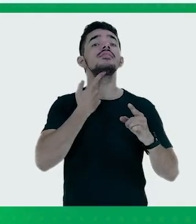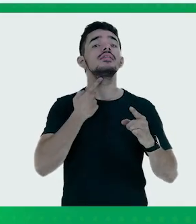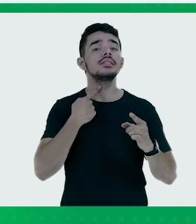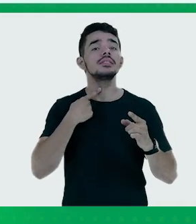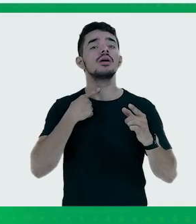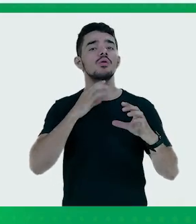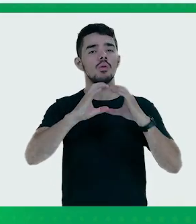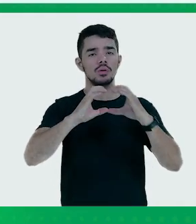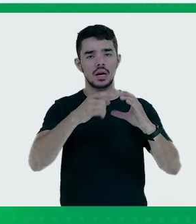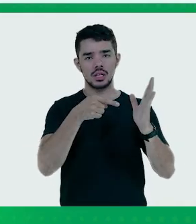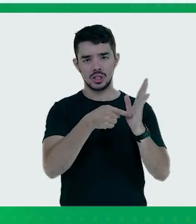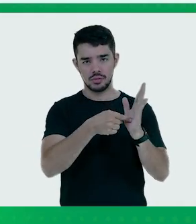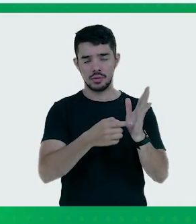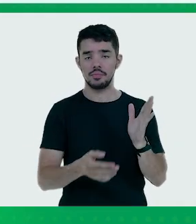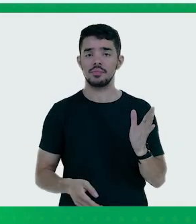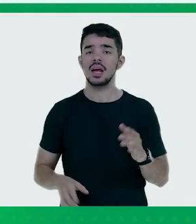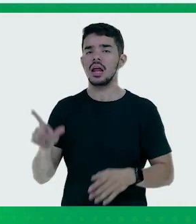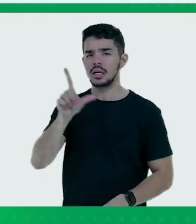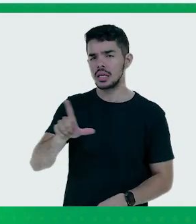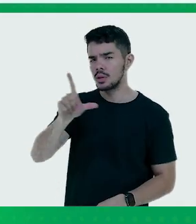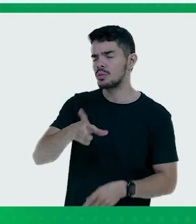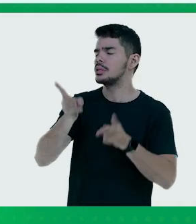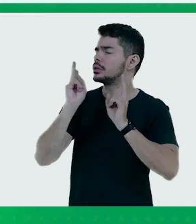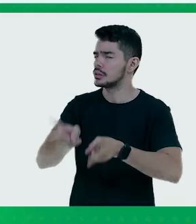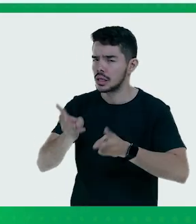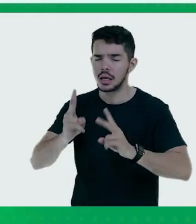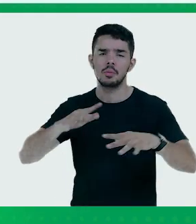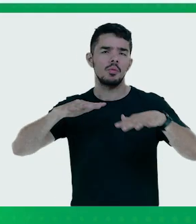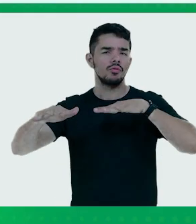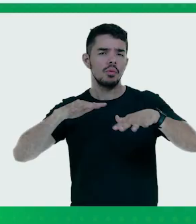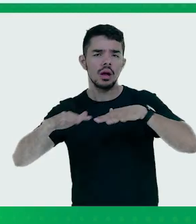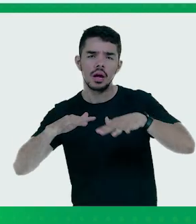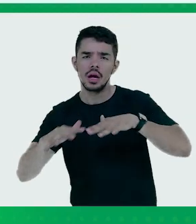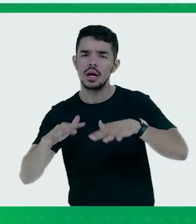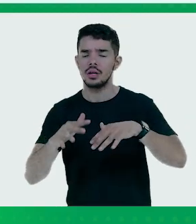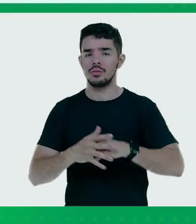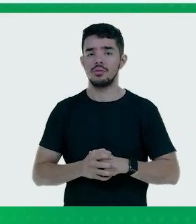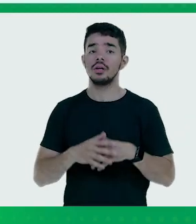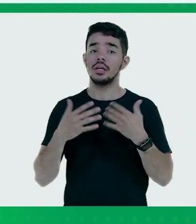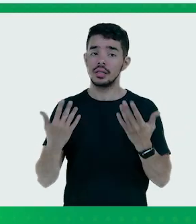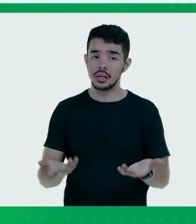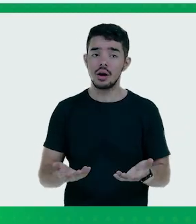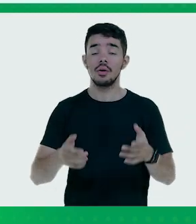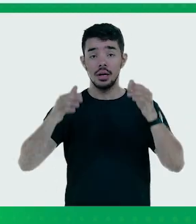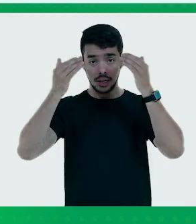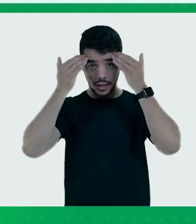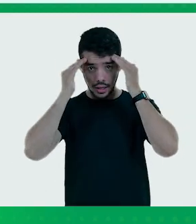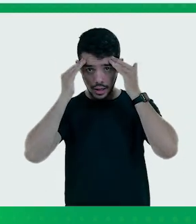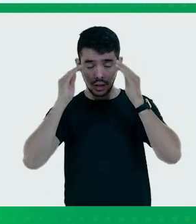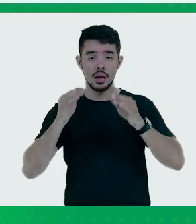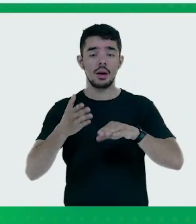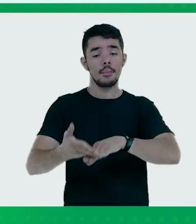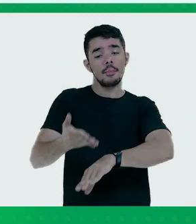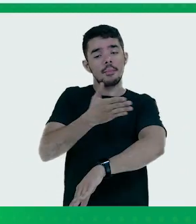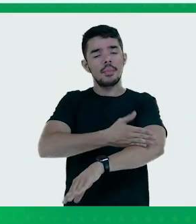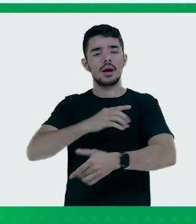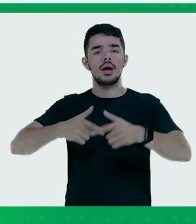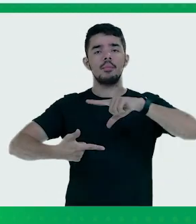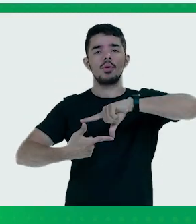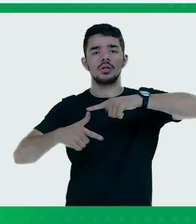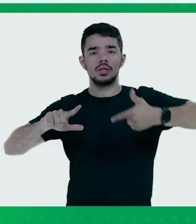A literatura, ela está sempre em movimentação, sempre em movimento. Então, entender o pré-modernismo,